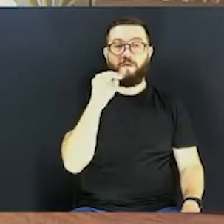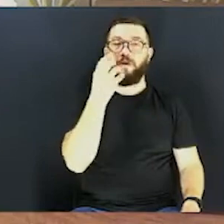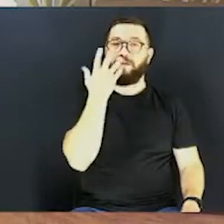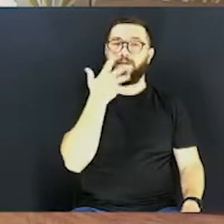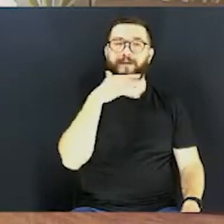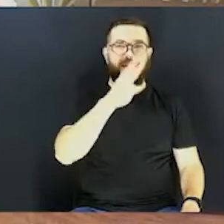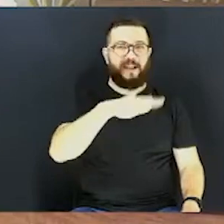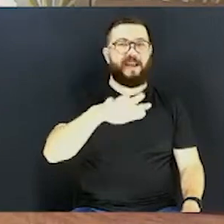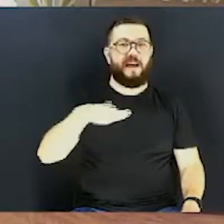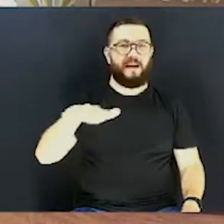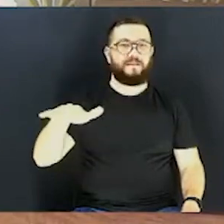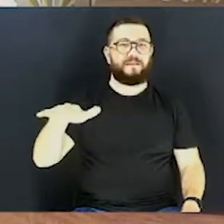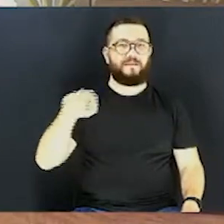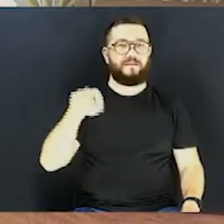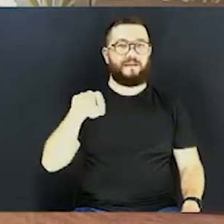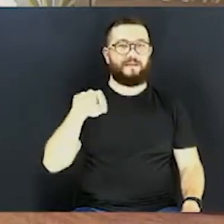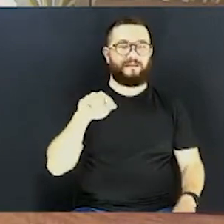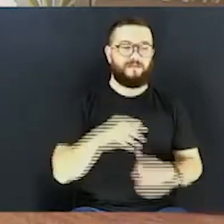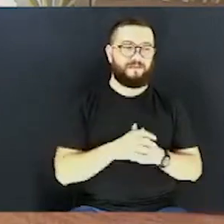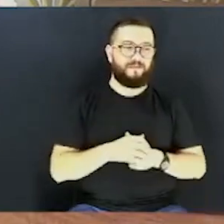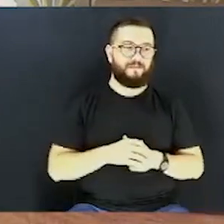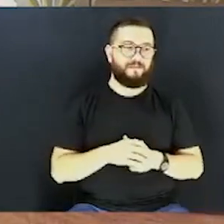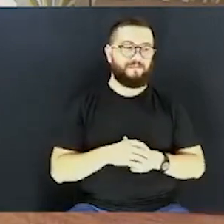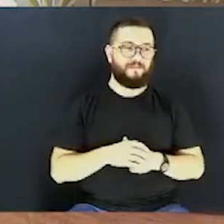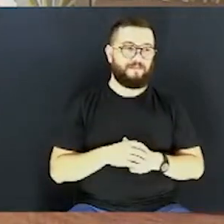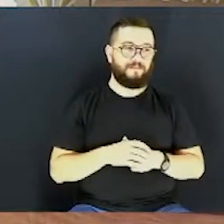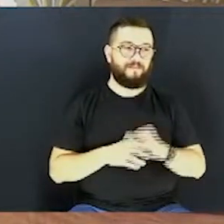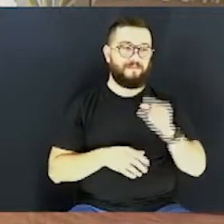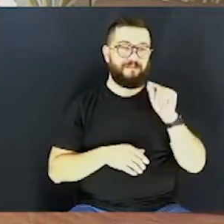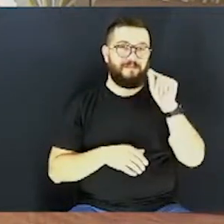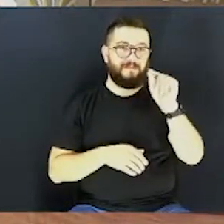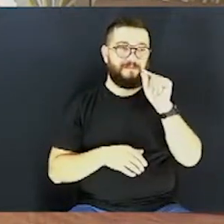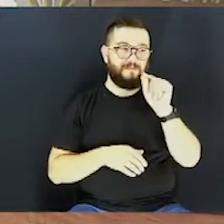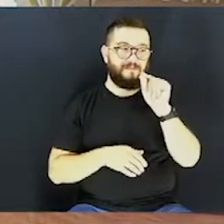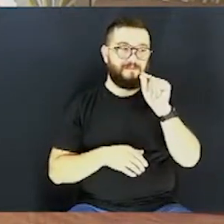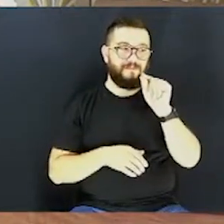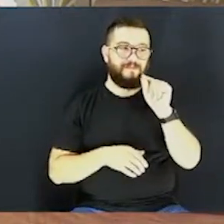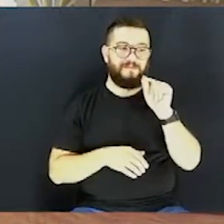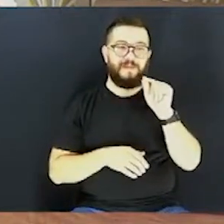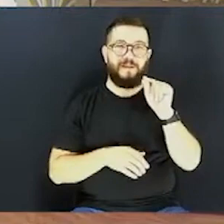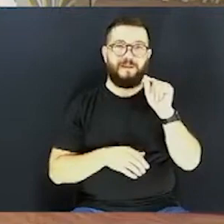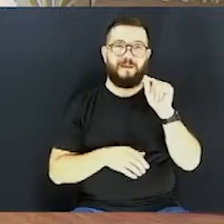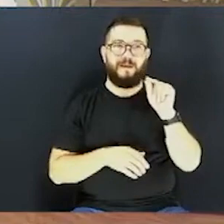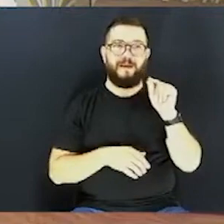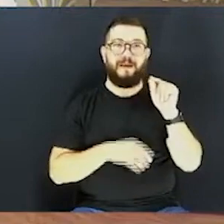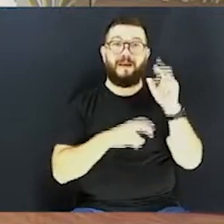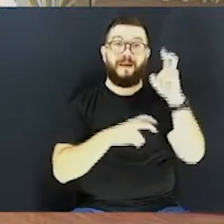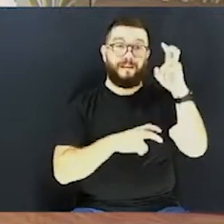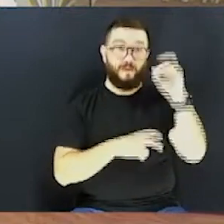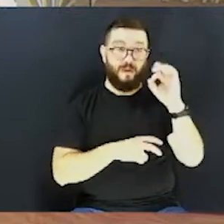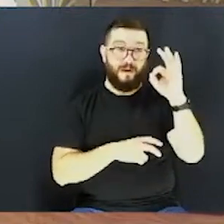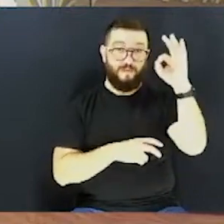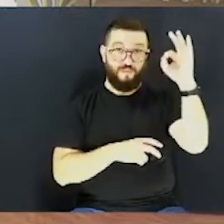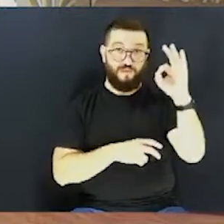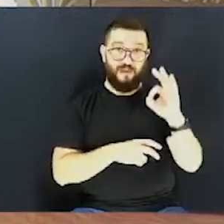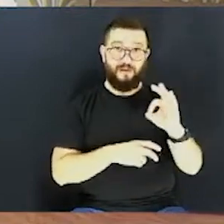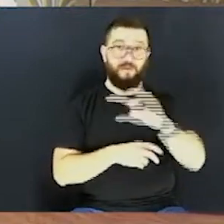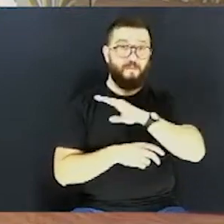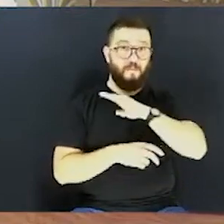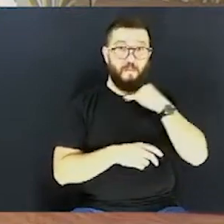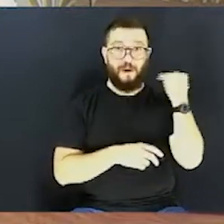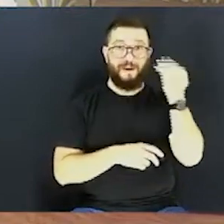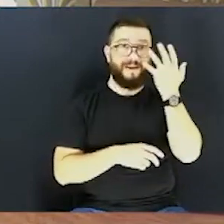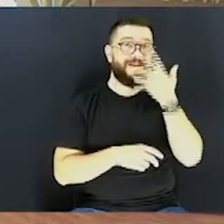infância. Mais da metade das mortes de crianças, senhor presidente, são por causas